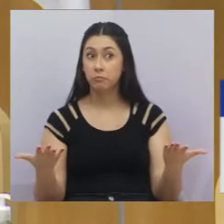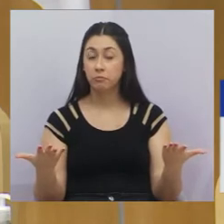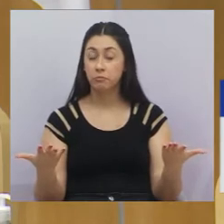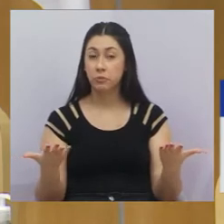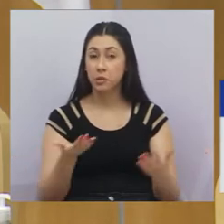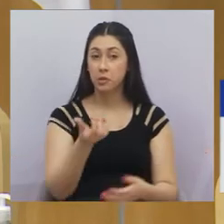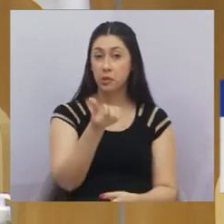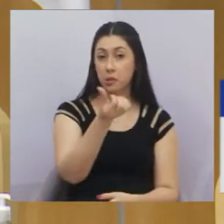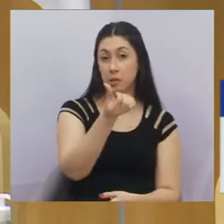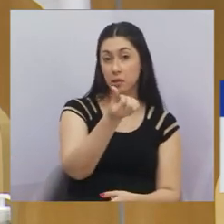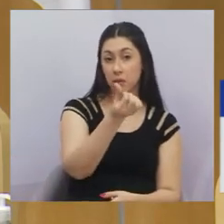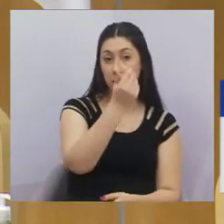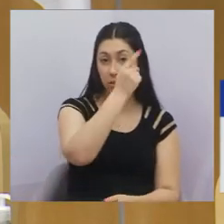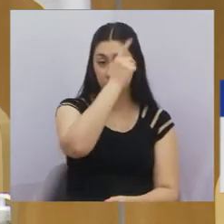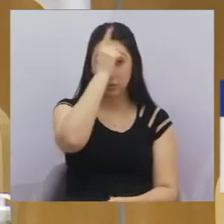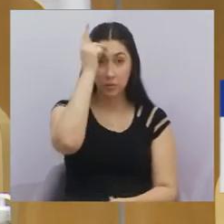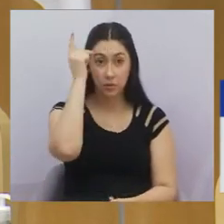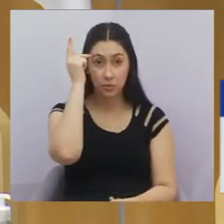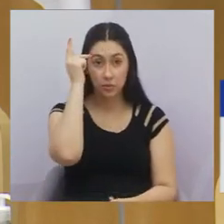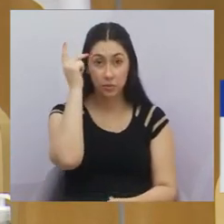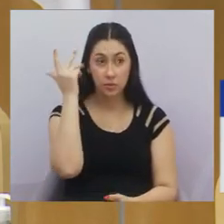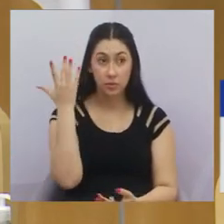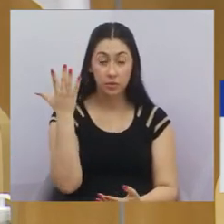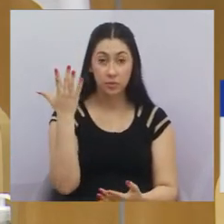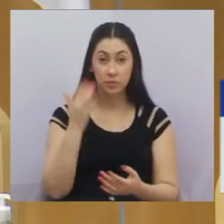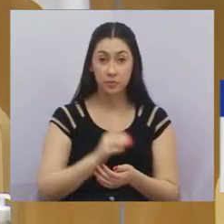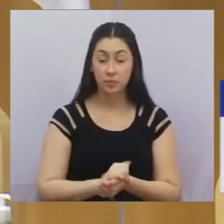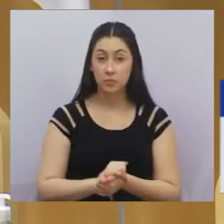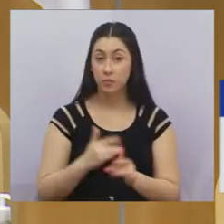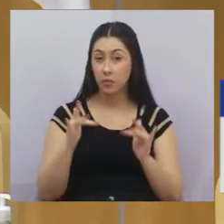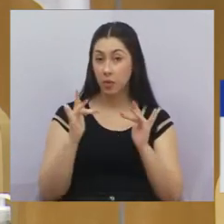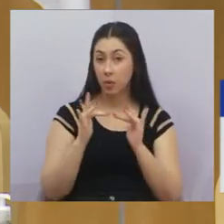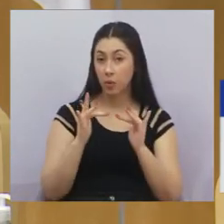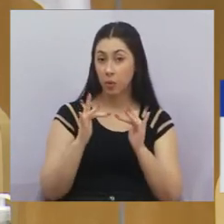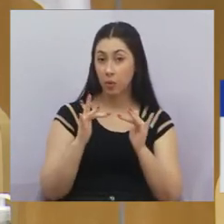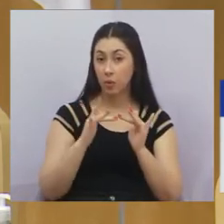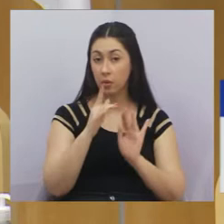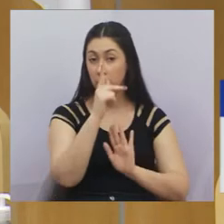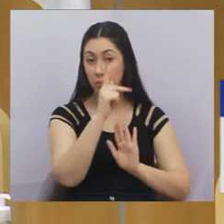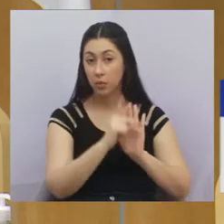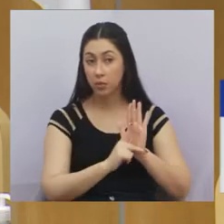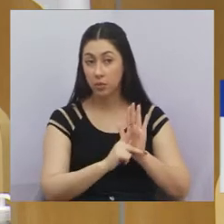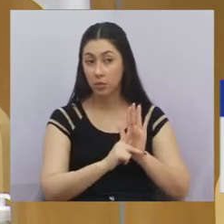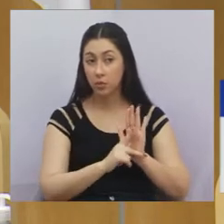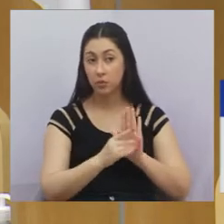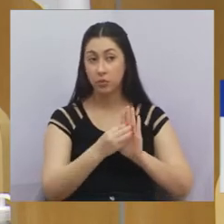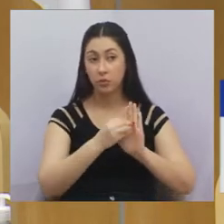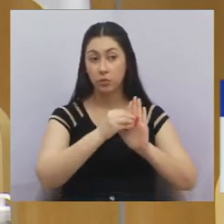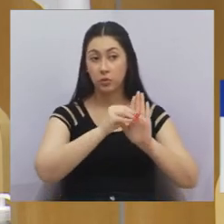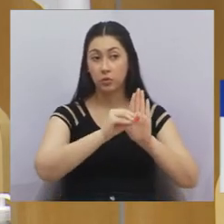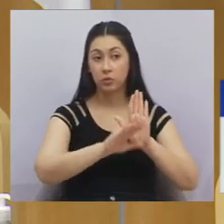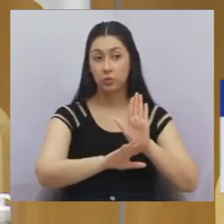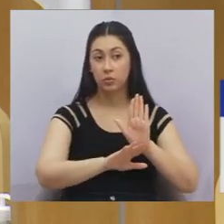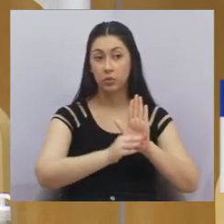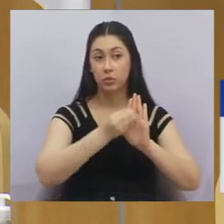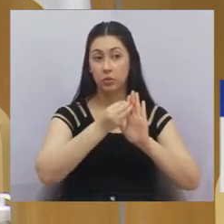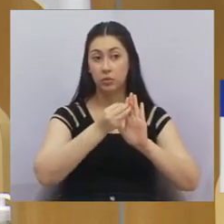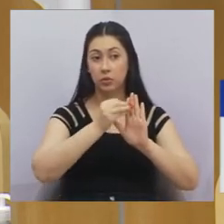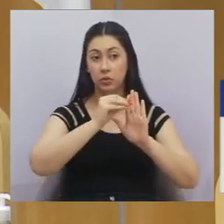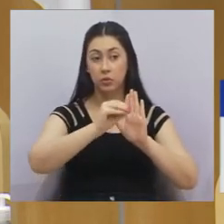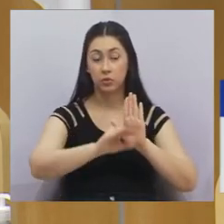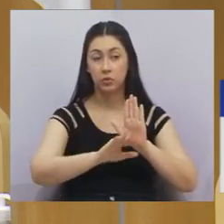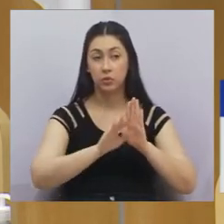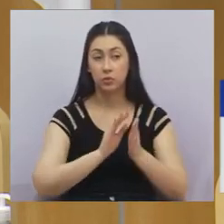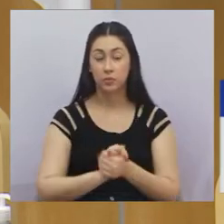seis pessoas ligadas a um projeto político com indicações, com